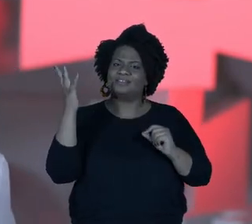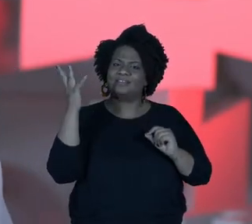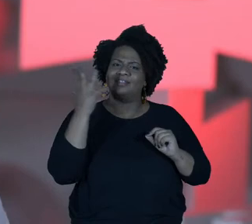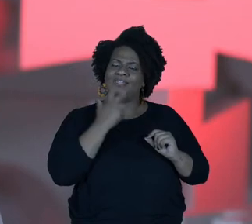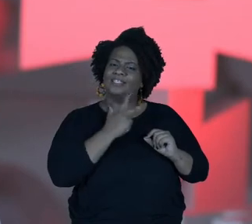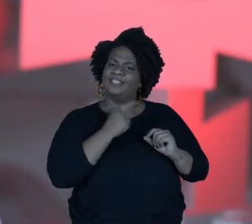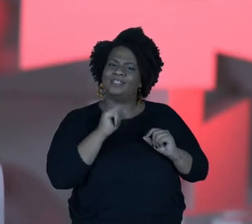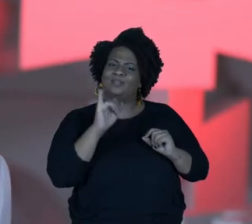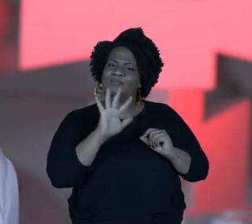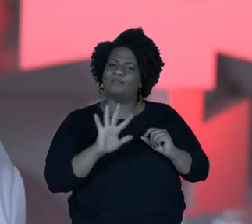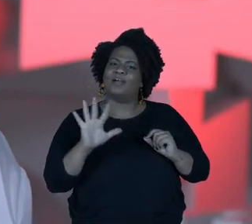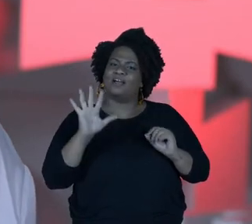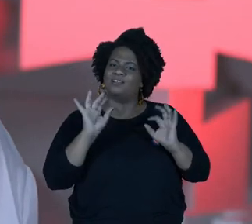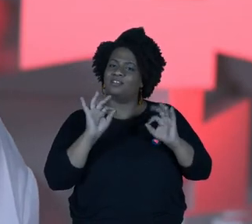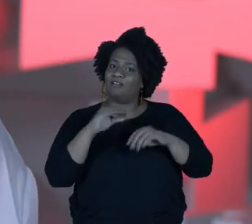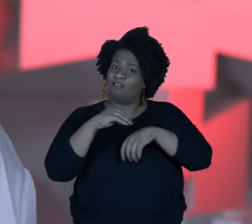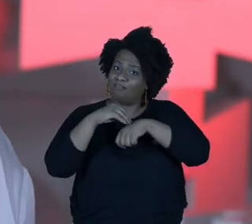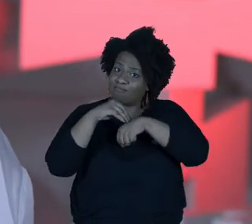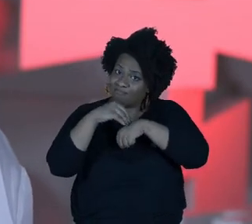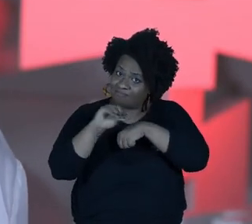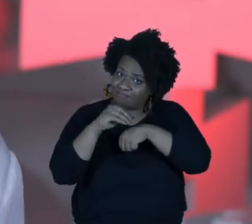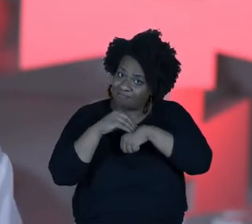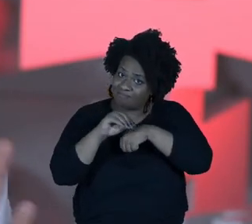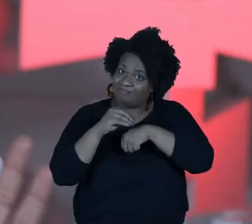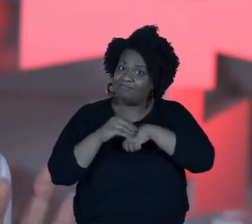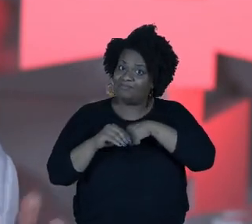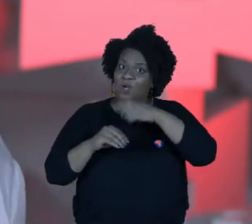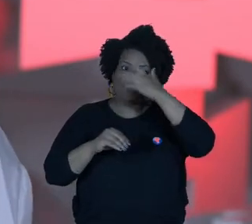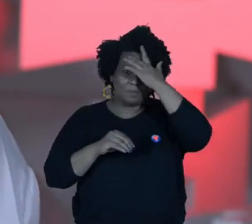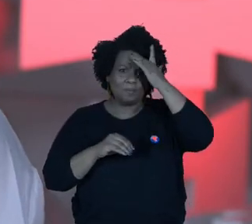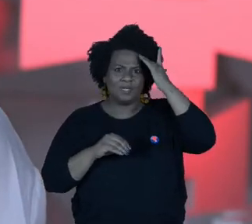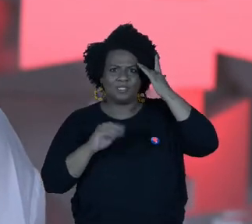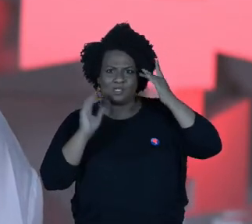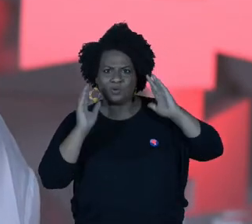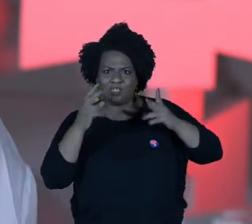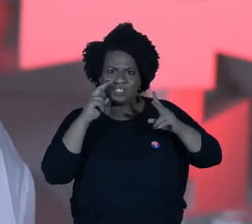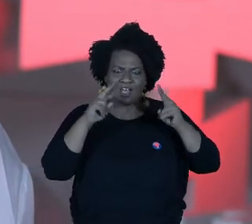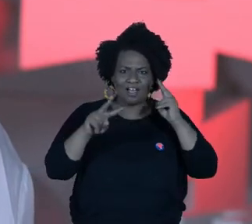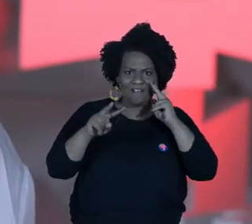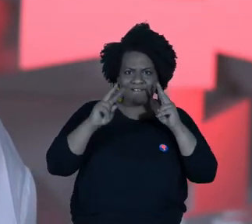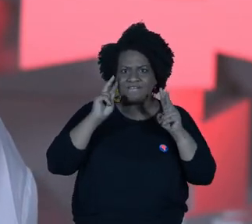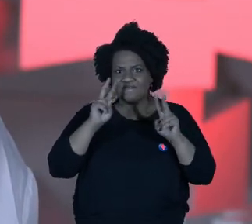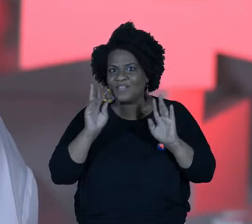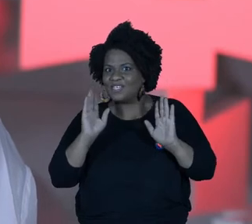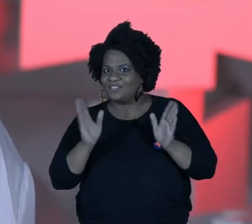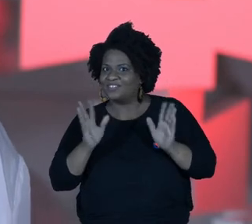Então, fica a indicação, acho que muita gente já viu, né? Mas fica a indicação.